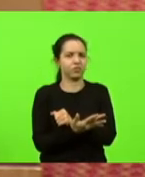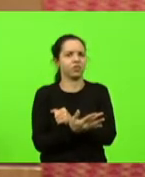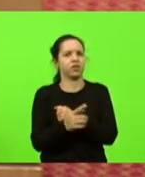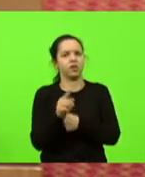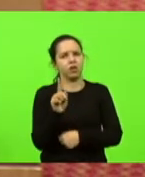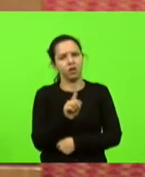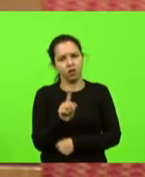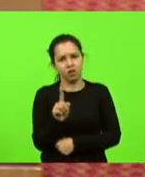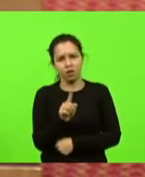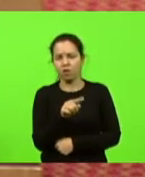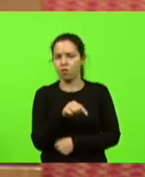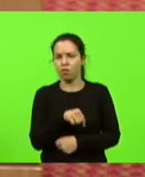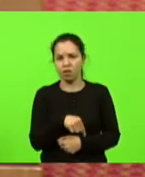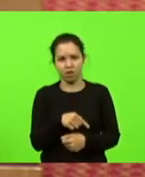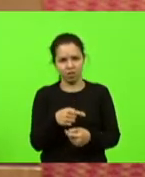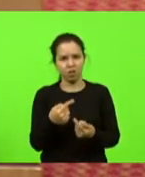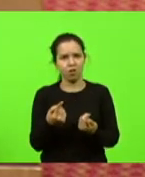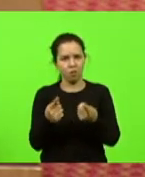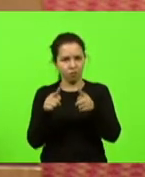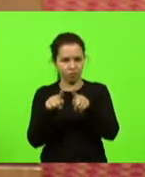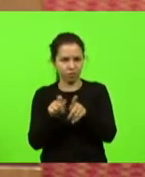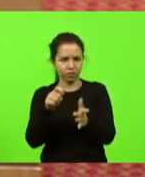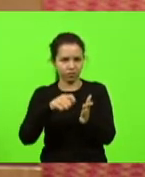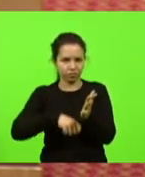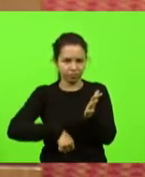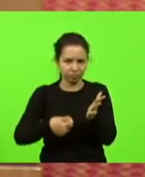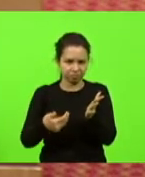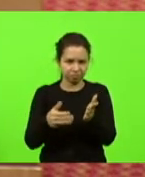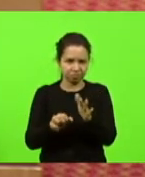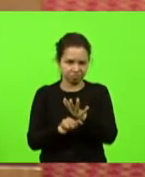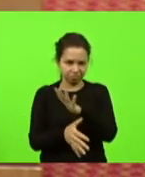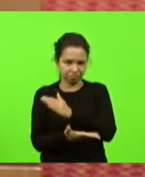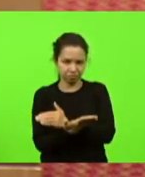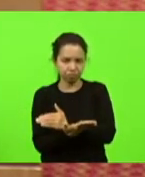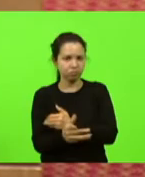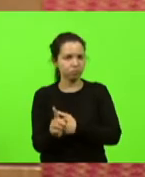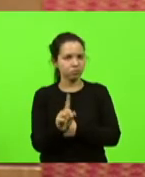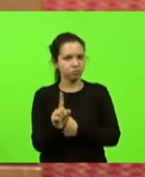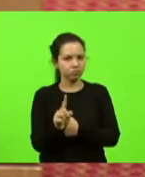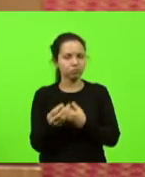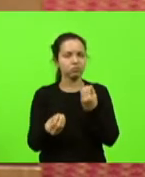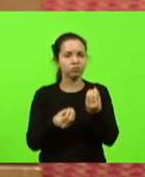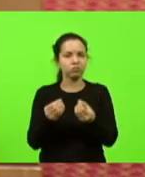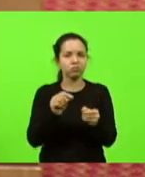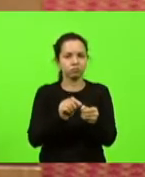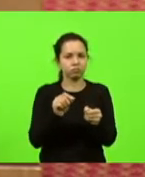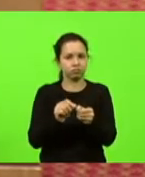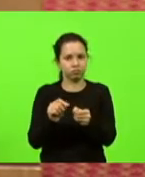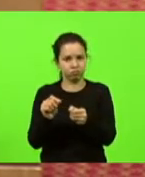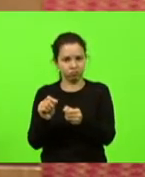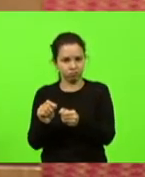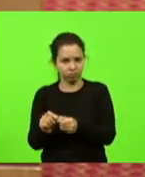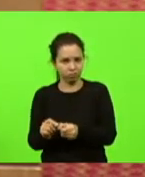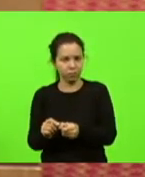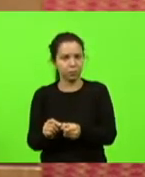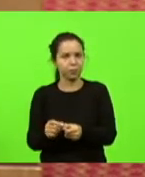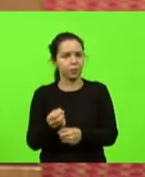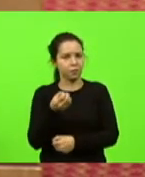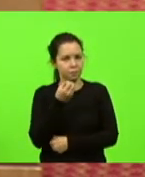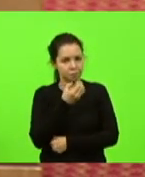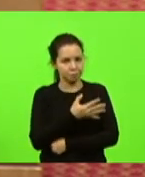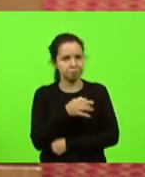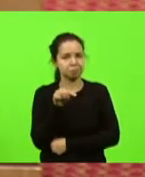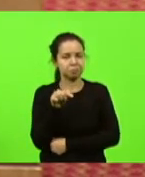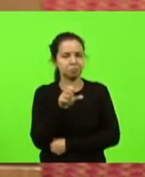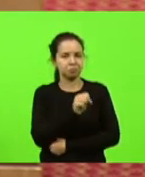assinado. Depende da forma como é feito, da idoneidade. E, felizmente, Santa Catarina...